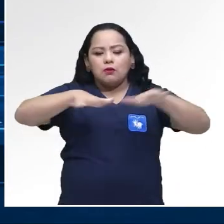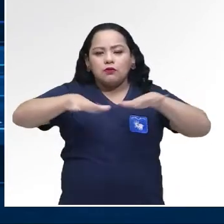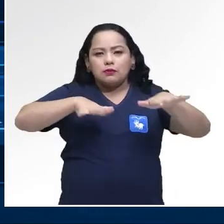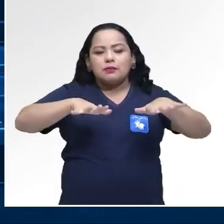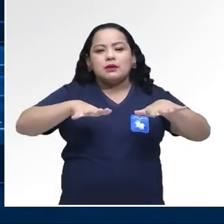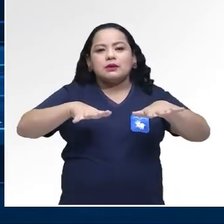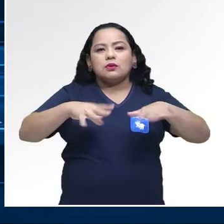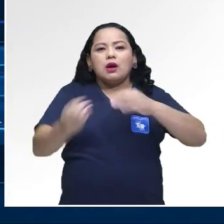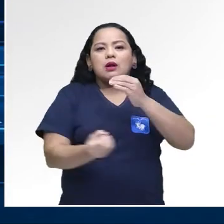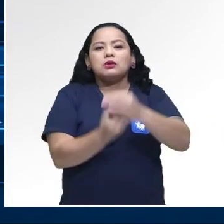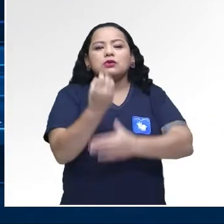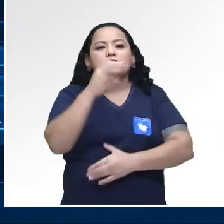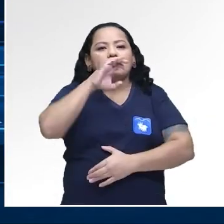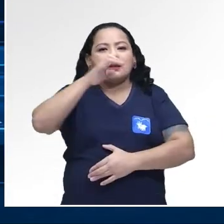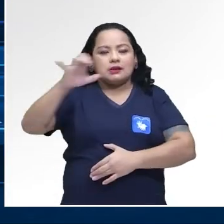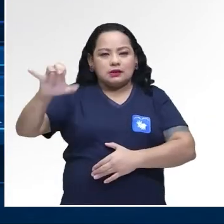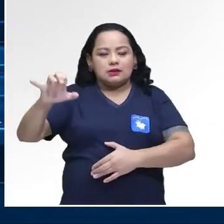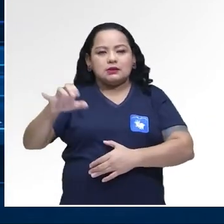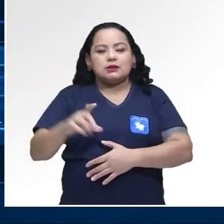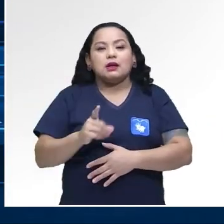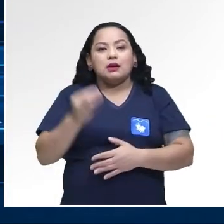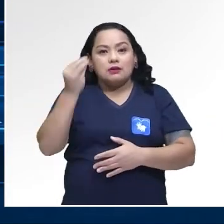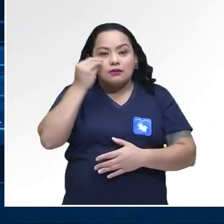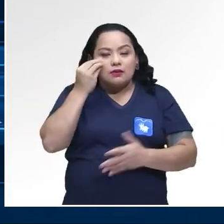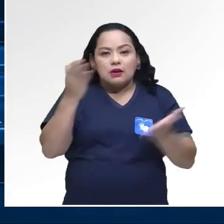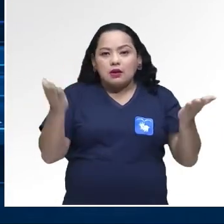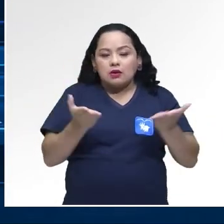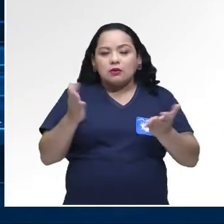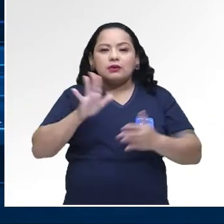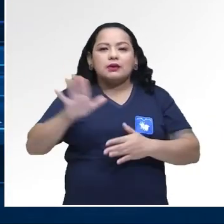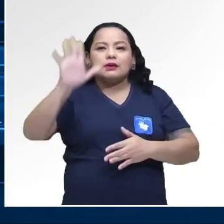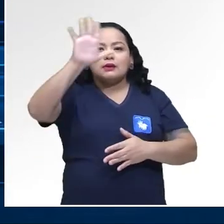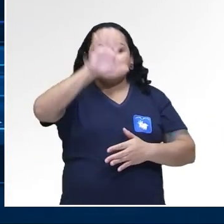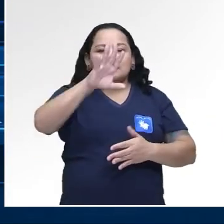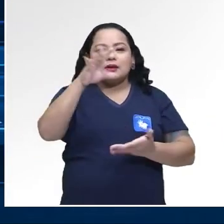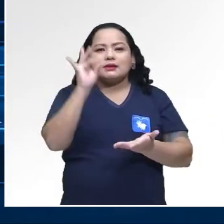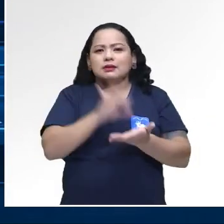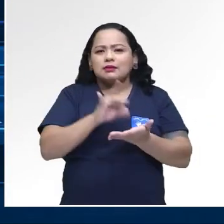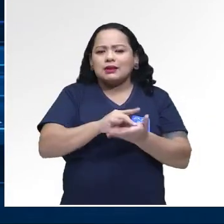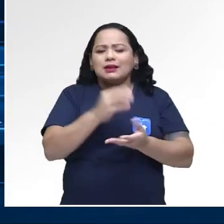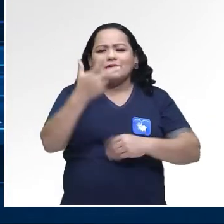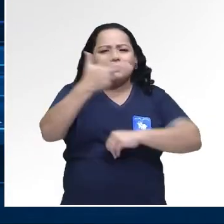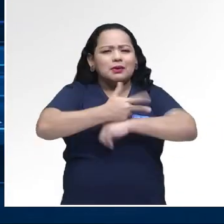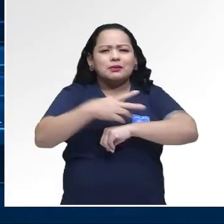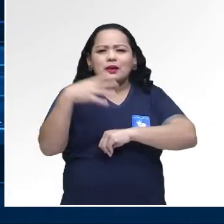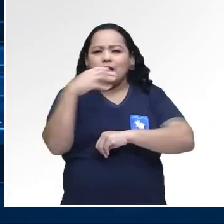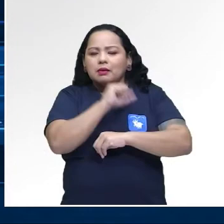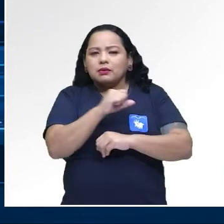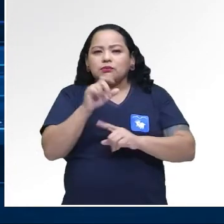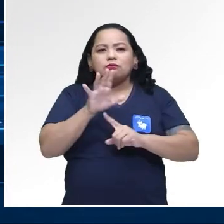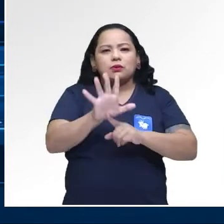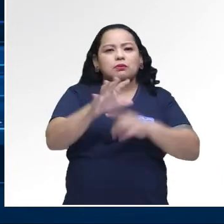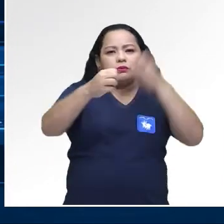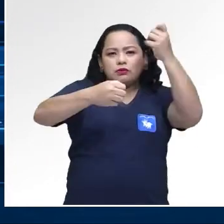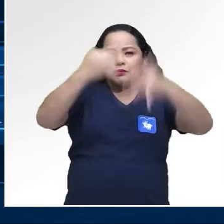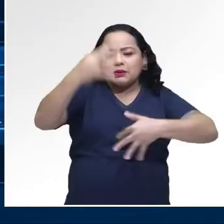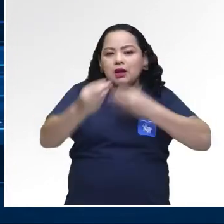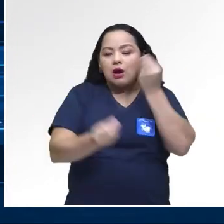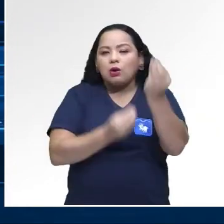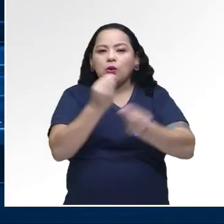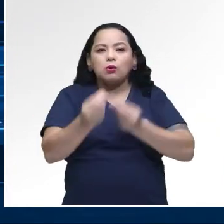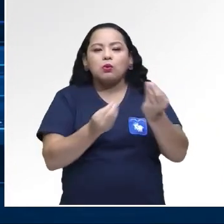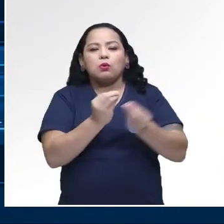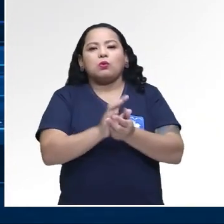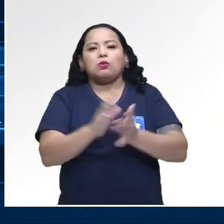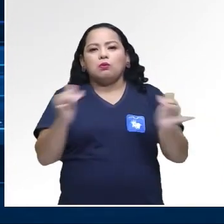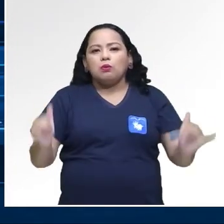elétrica. Tá? Então, a gente vai observar uma imagem, na verdade um vídeo, né? Uma animação que mostra pra gente como é que funciona a